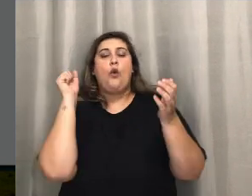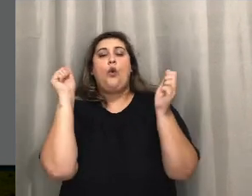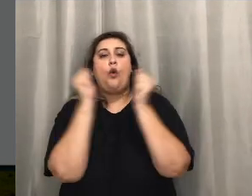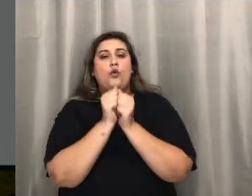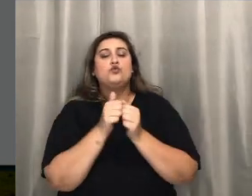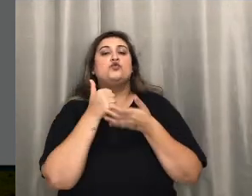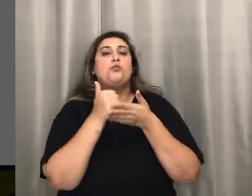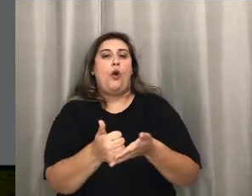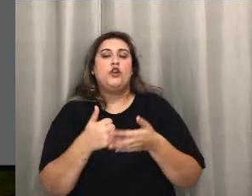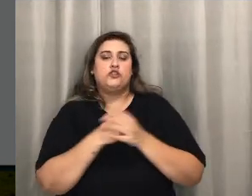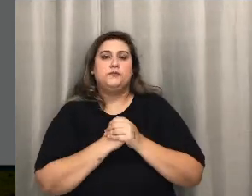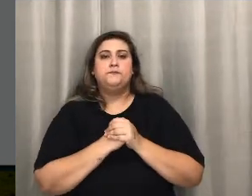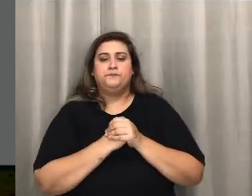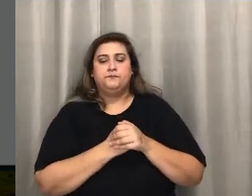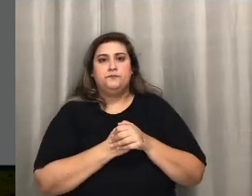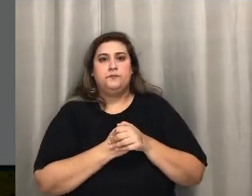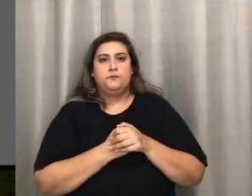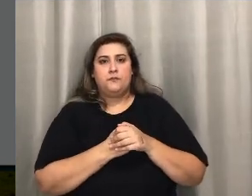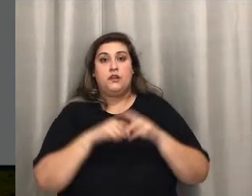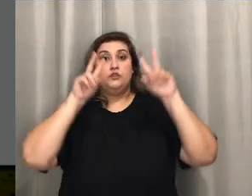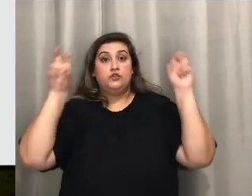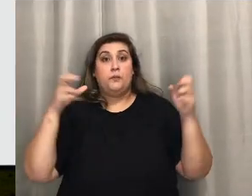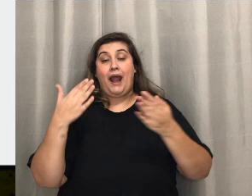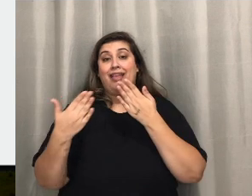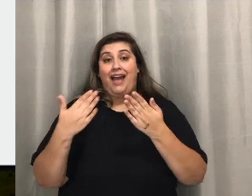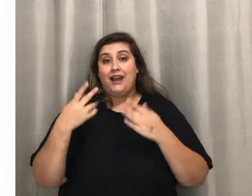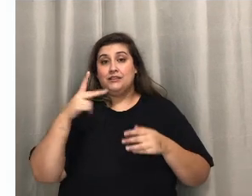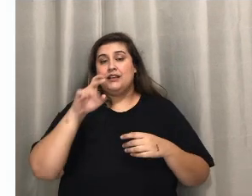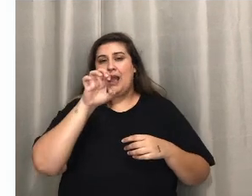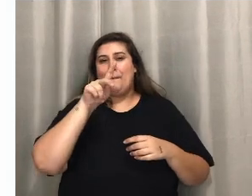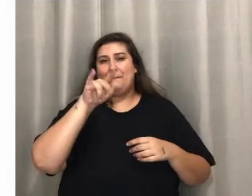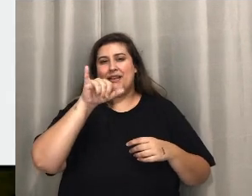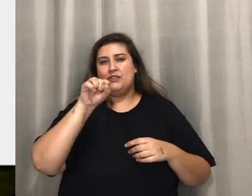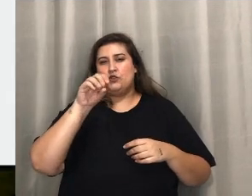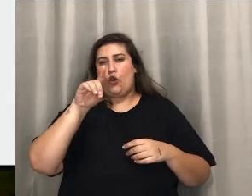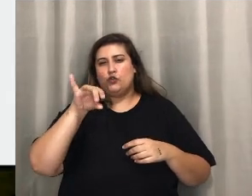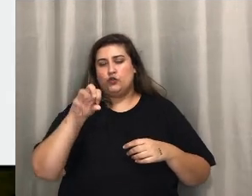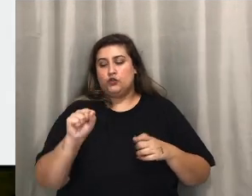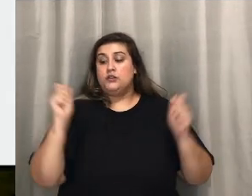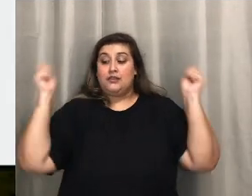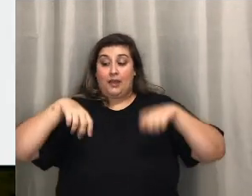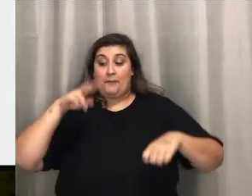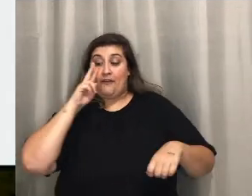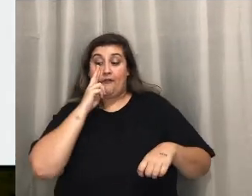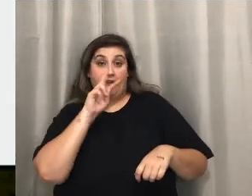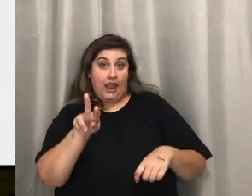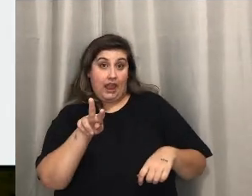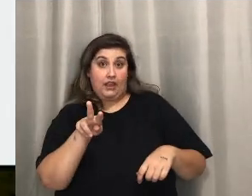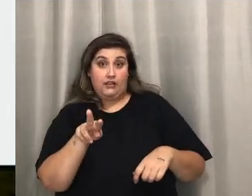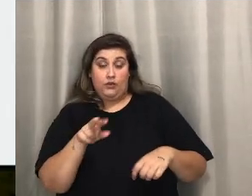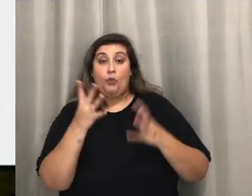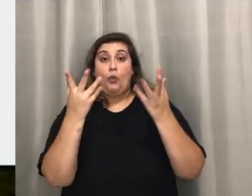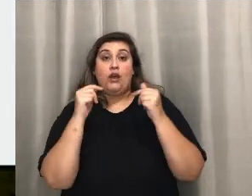disponível em plataformas de escuta com suporte. Sobre a análise de episódios,